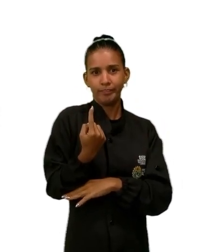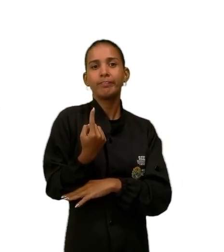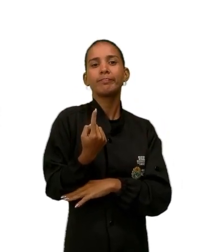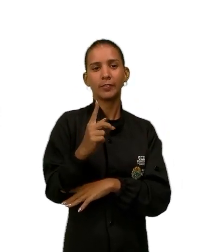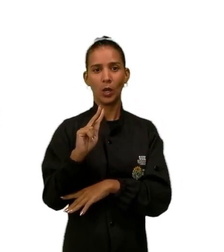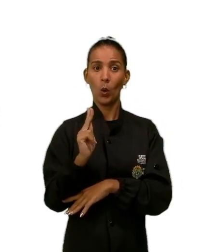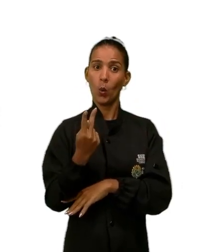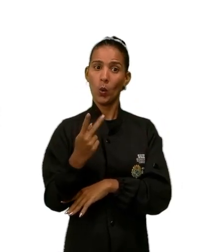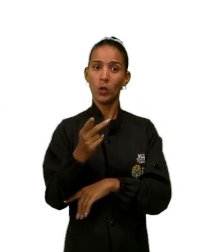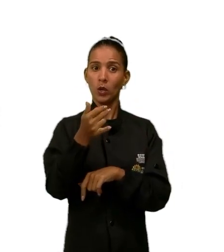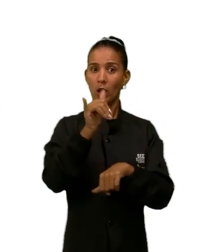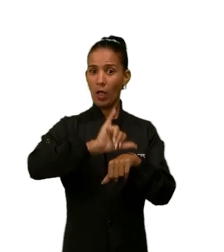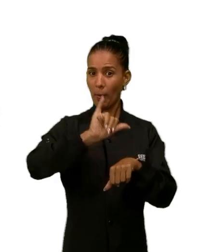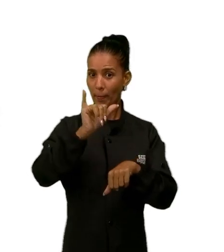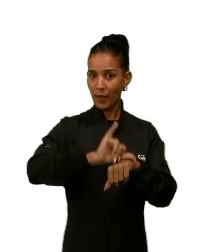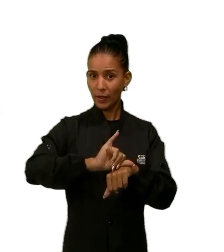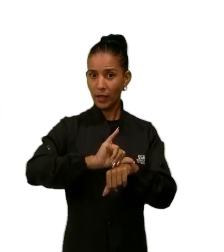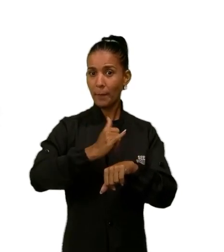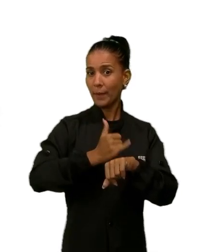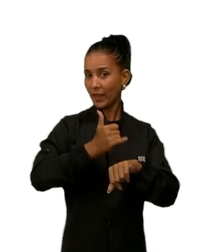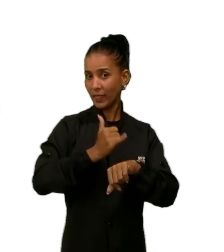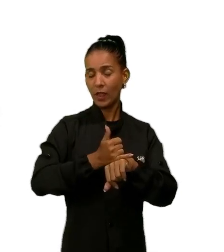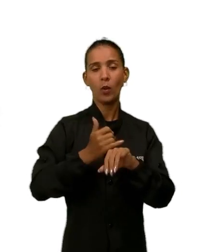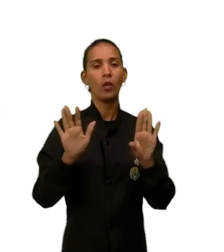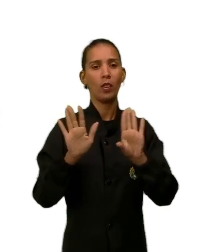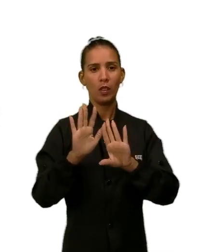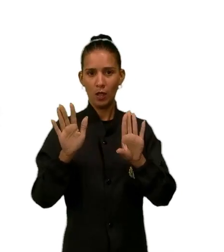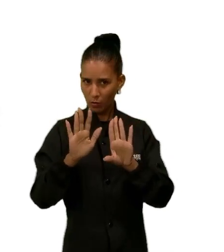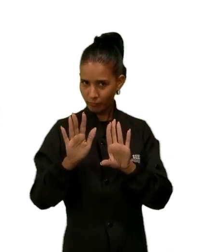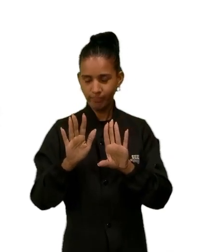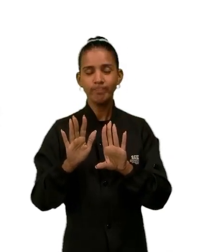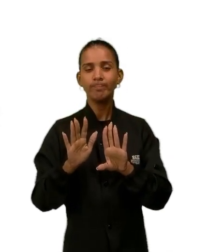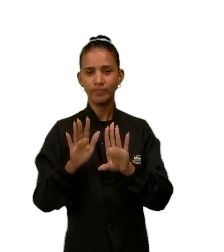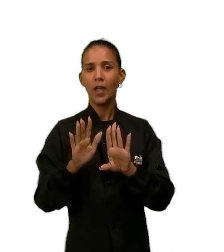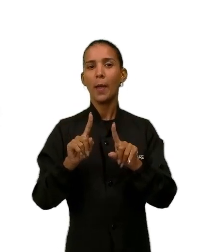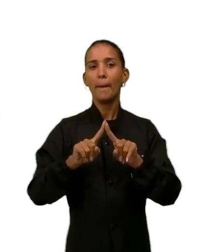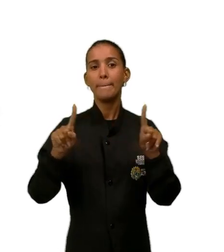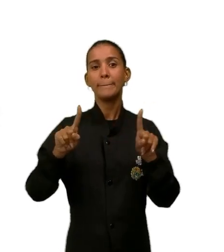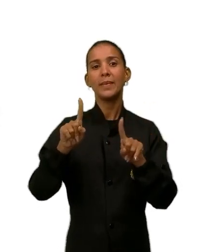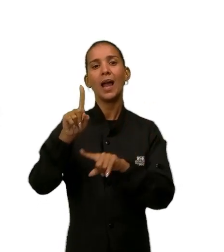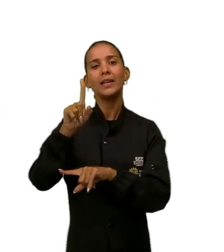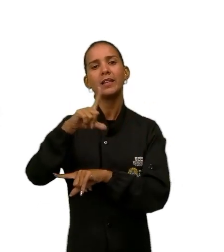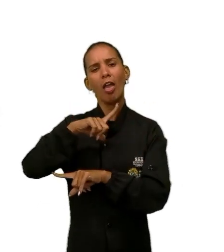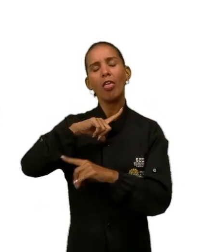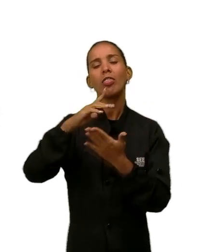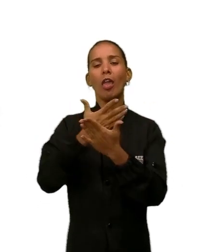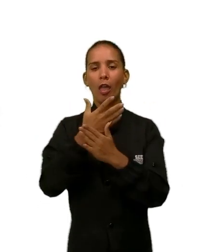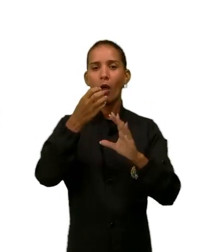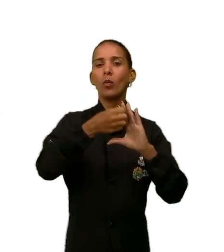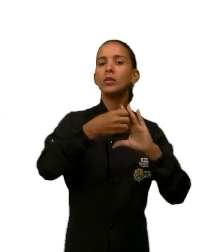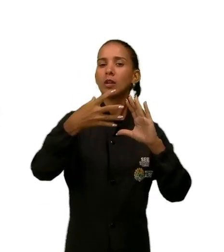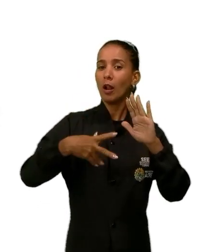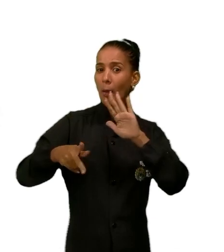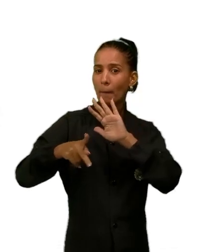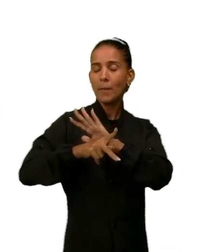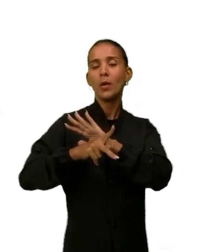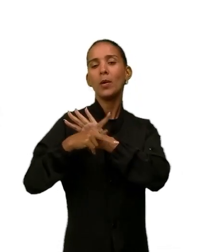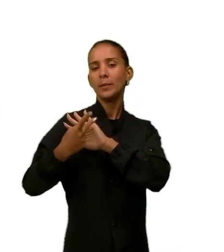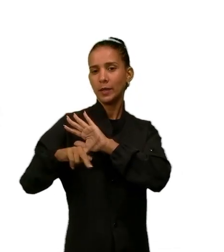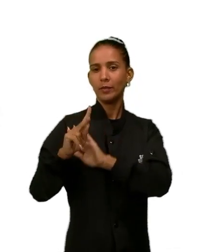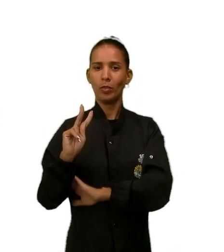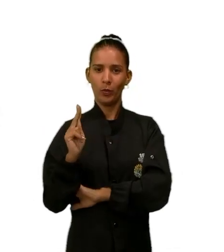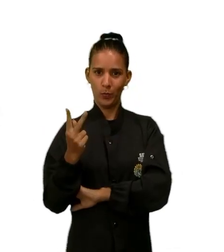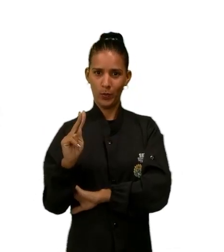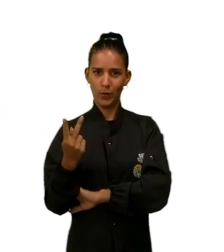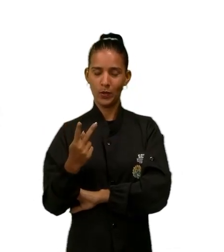alcalino, embora ele esteja ali na família dos metais alcalinos, mas ele tem ali as suas características particulares. Aí nós